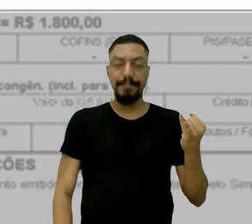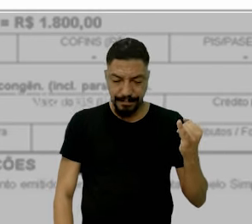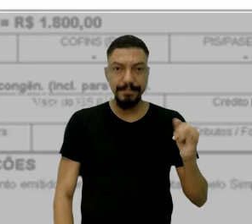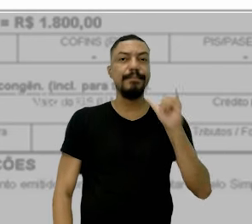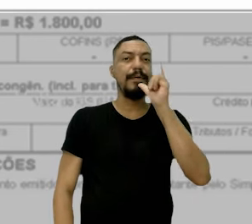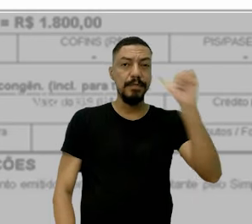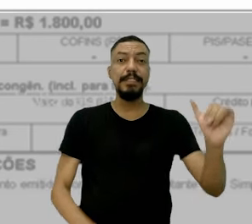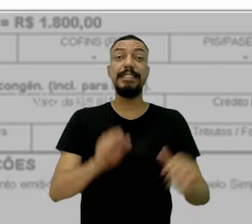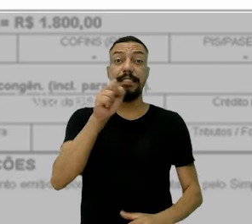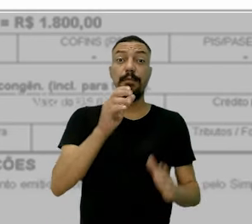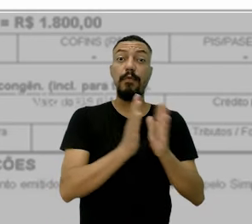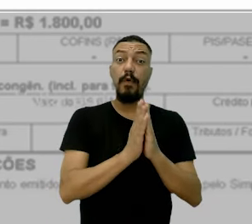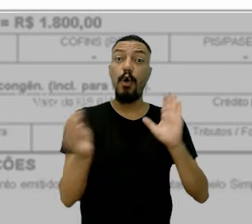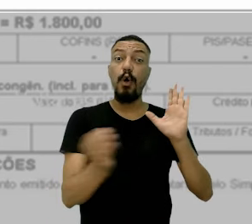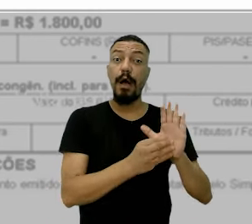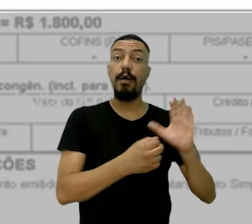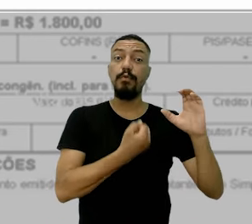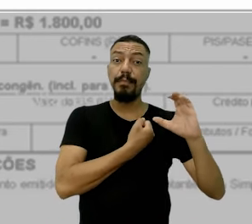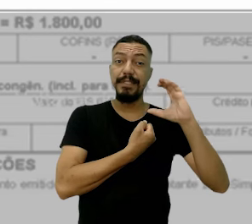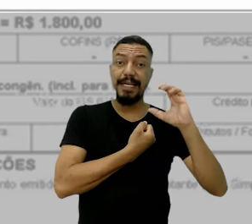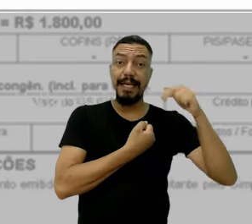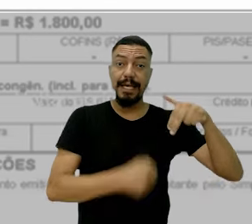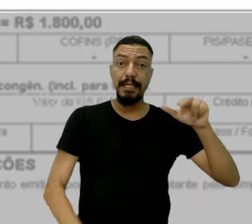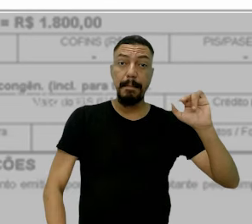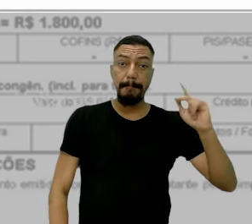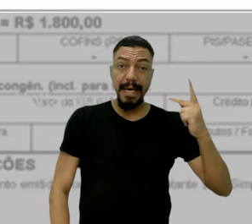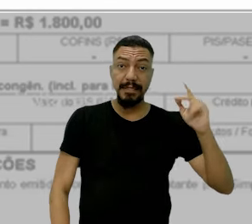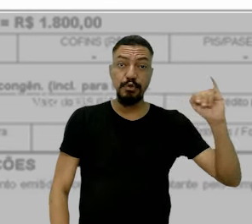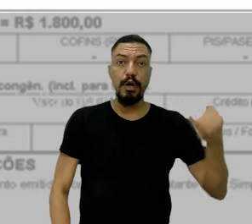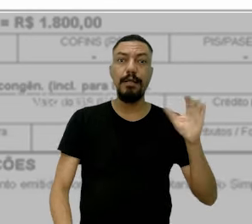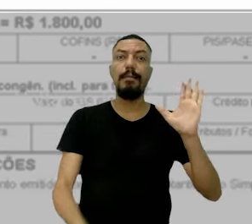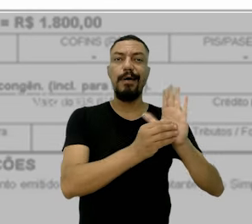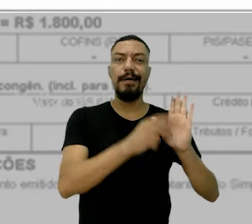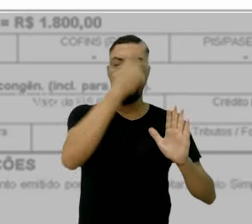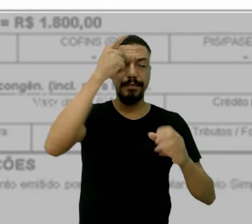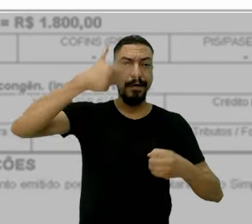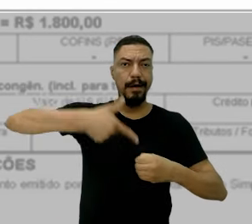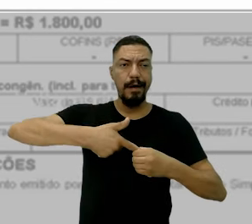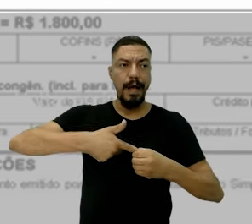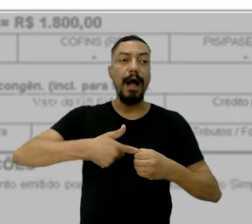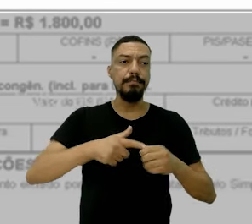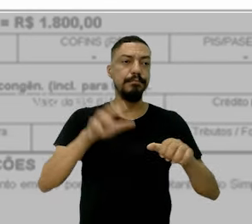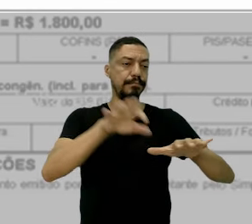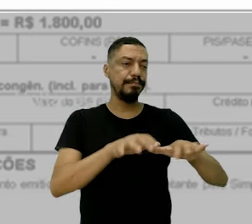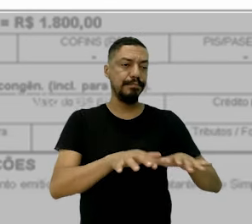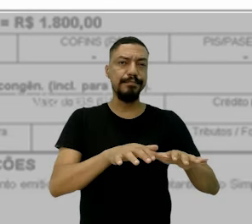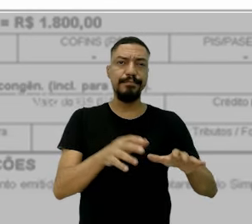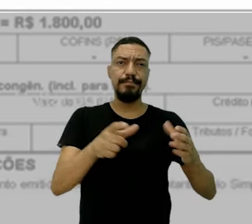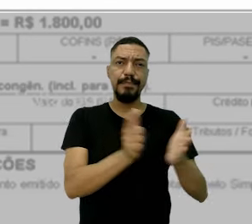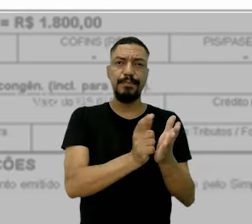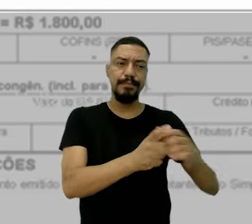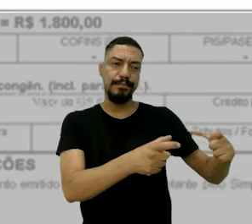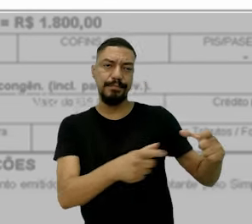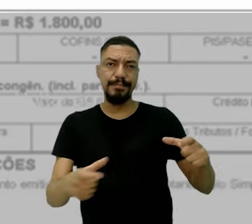É aí que você vai dizer, por favor, eu preciso do meu CNPJ na nota, para que a pessoa saiba, né, a